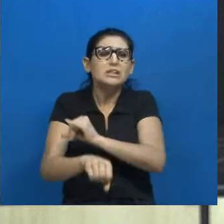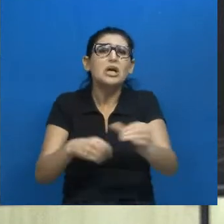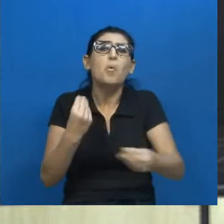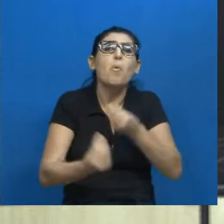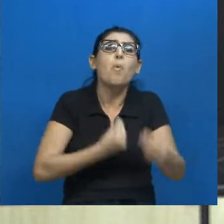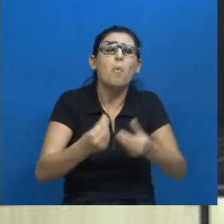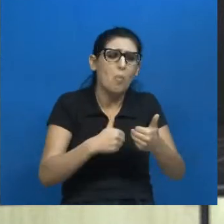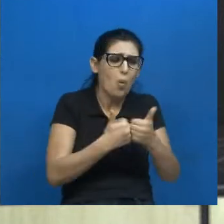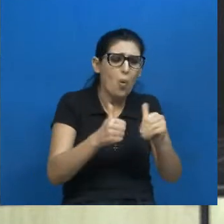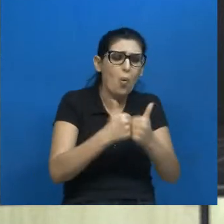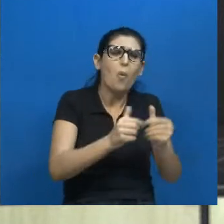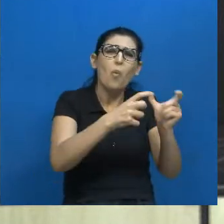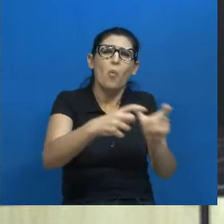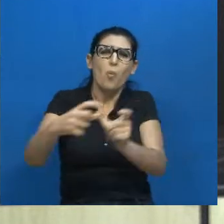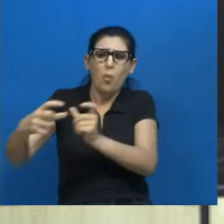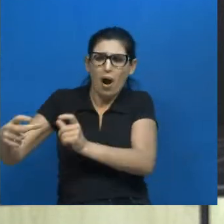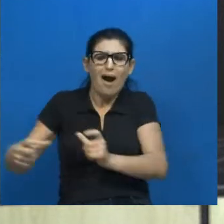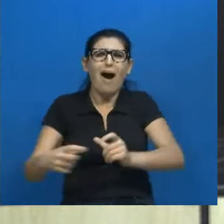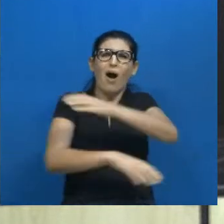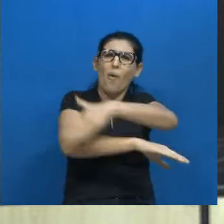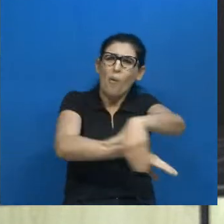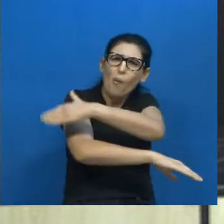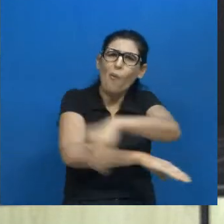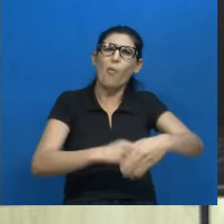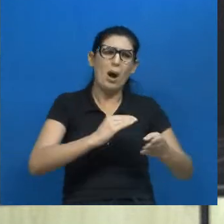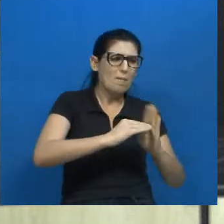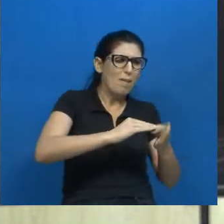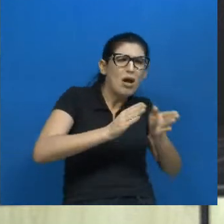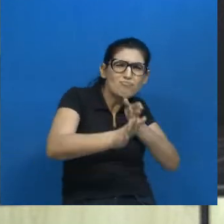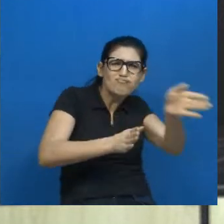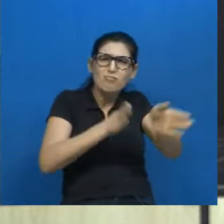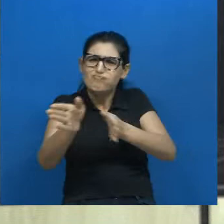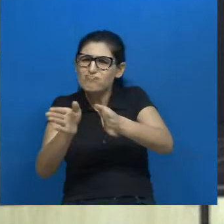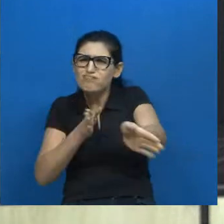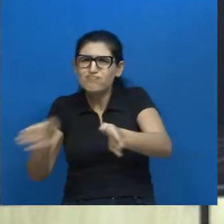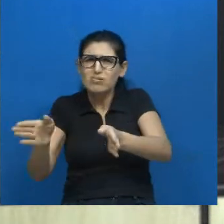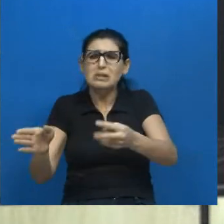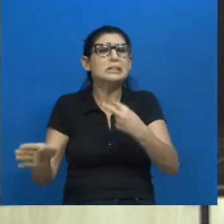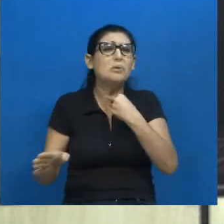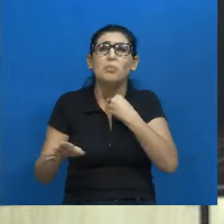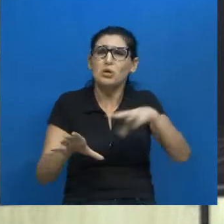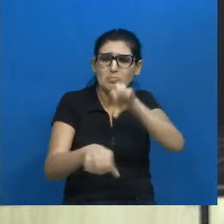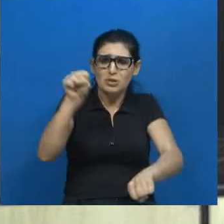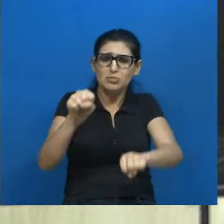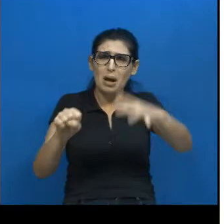ônibus, sem mexer com a rotina do passageiro, tá?